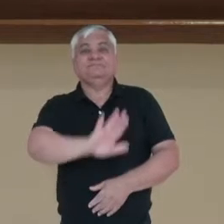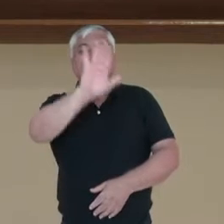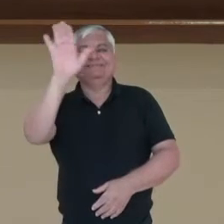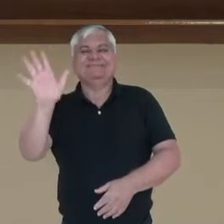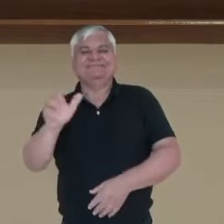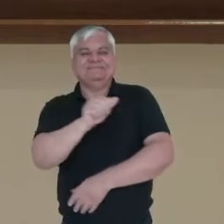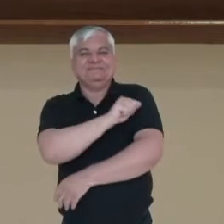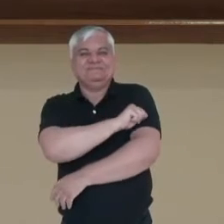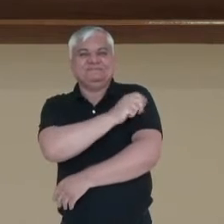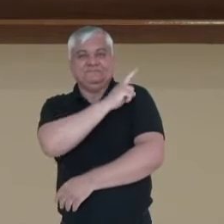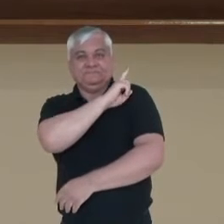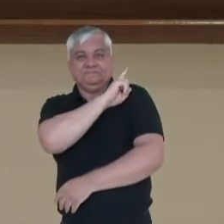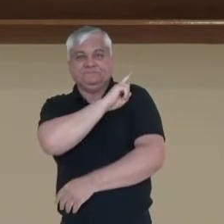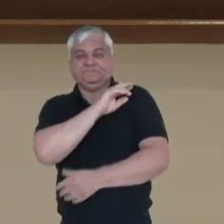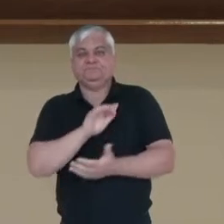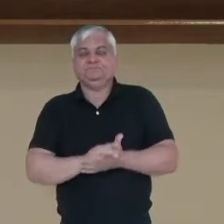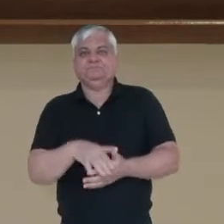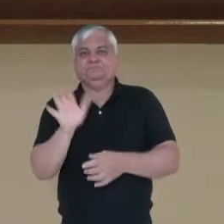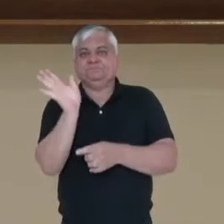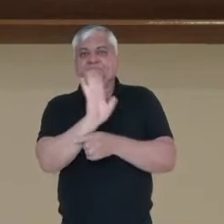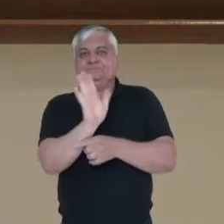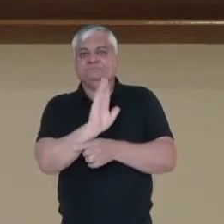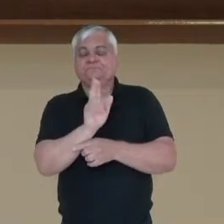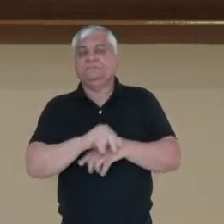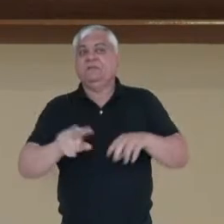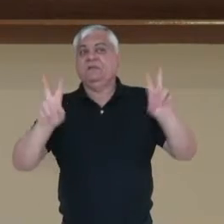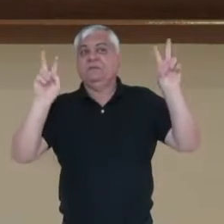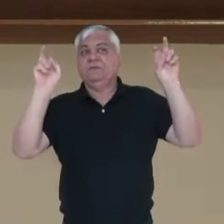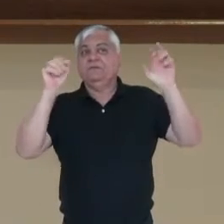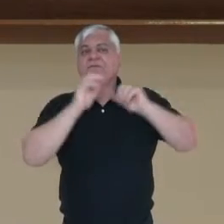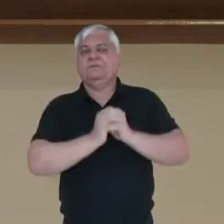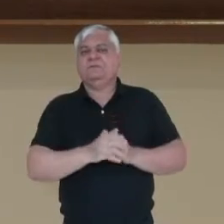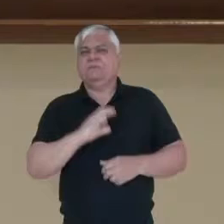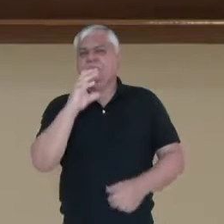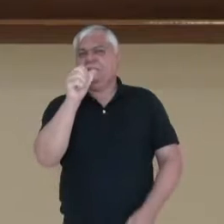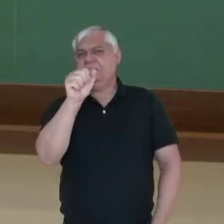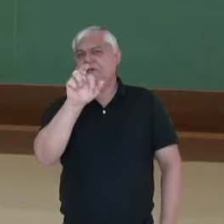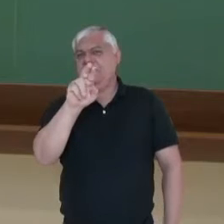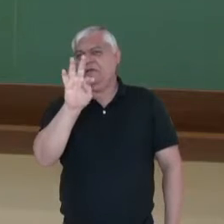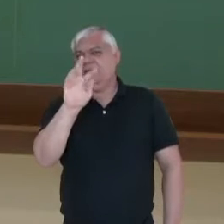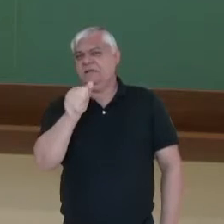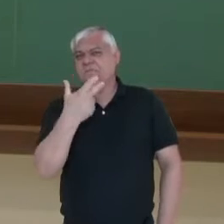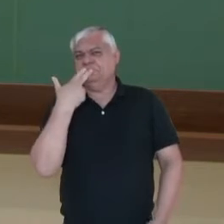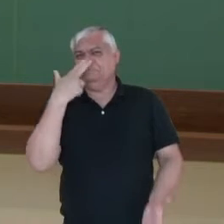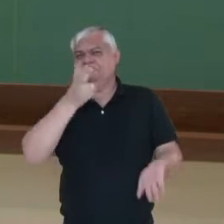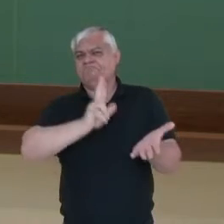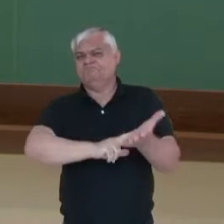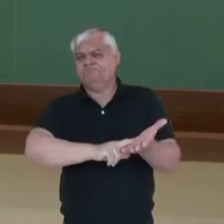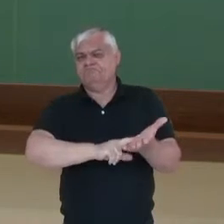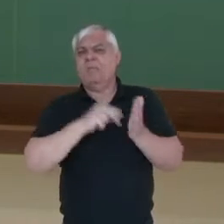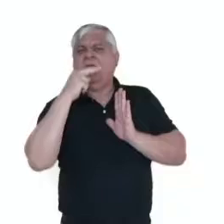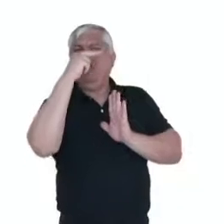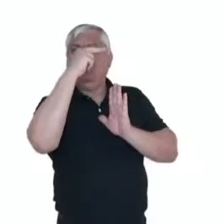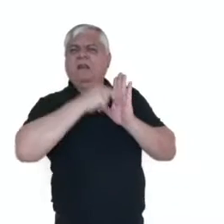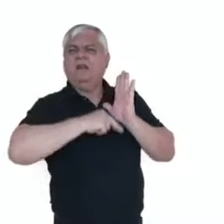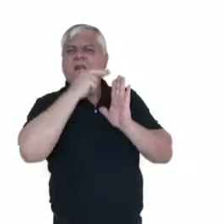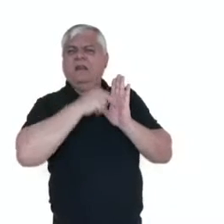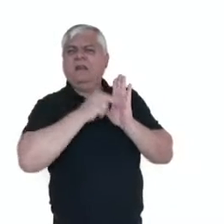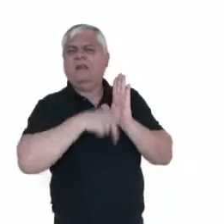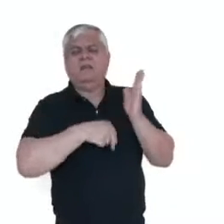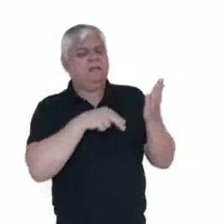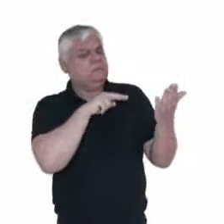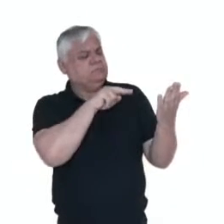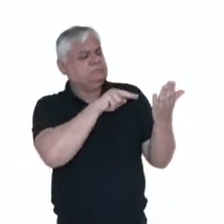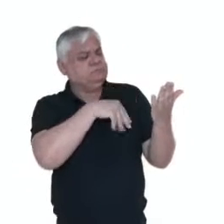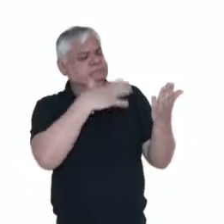Olá, estudantes da segunda série! Nesse vídeo vamos falar sobre carta. Ler e interpretar uma carta, analisar a